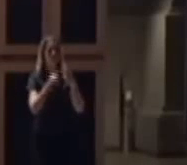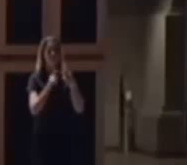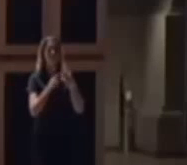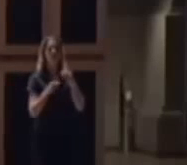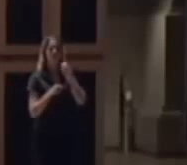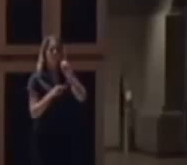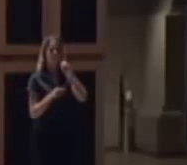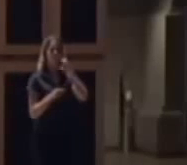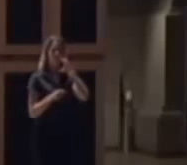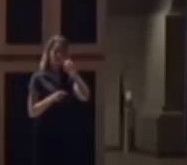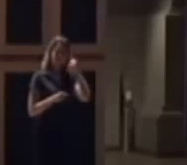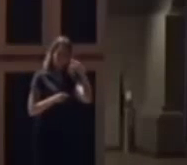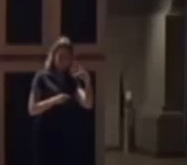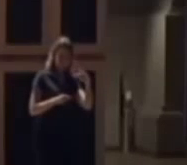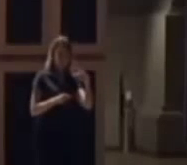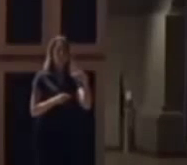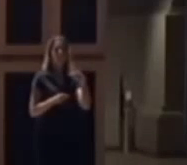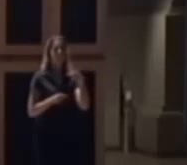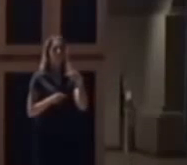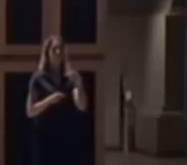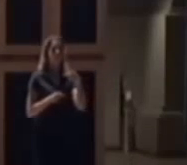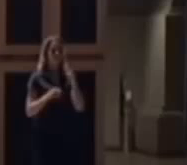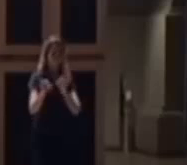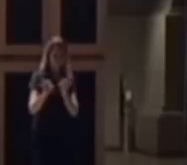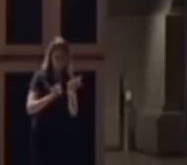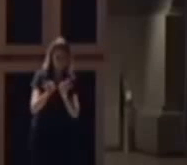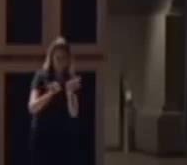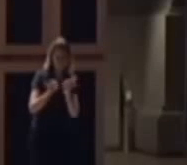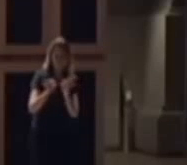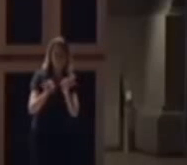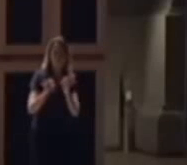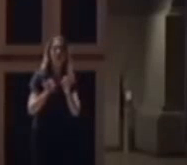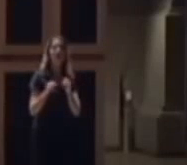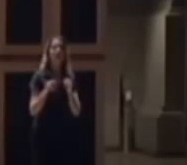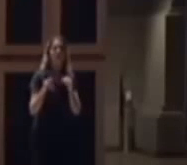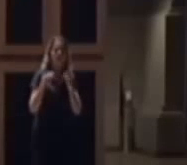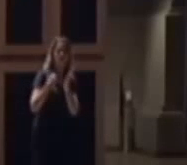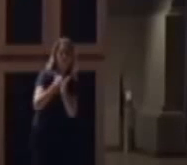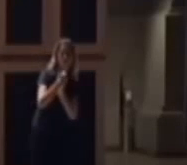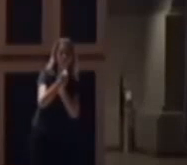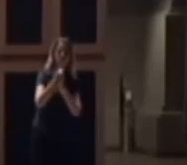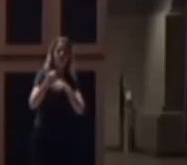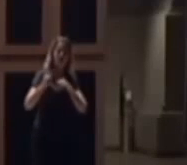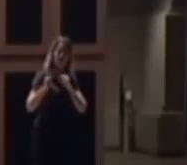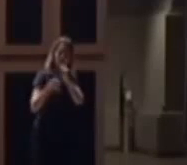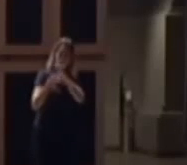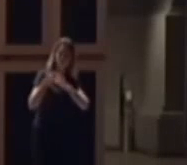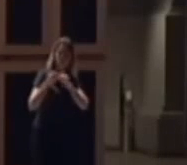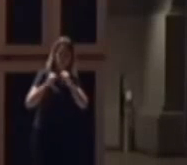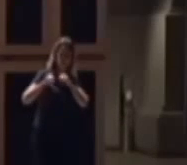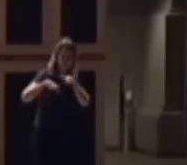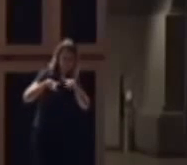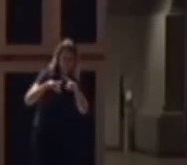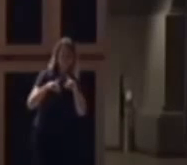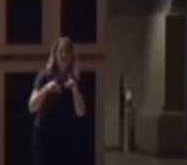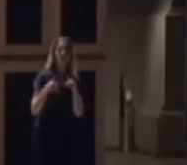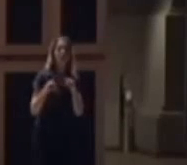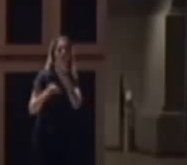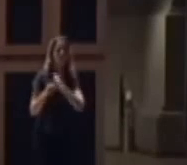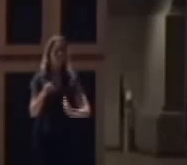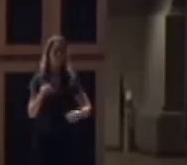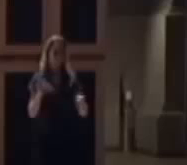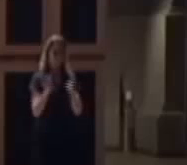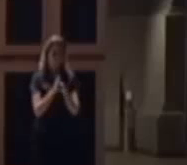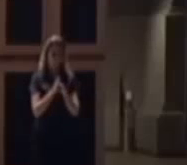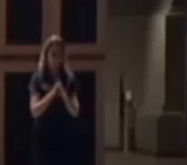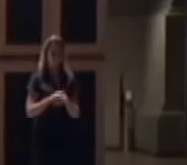CIP, e já coloca a possibilidade de realizar cooperação para execução de atividades de interesse público. Essa questão ela é bem clara